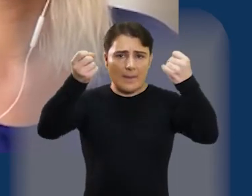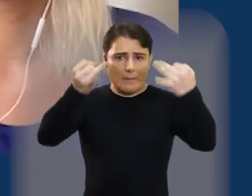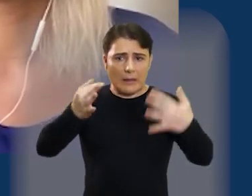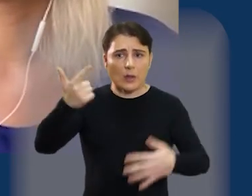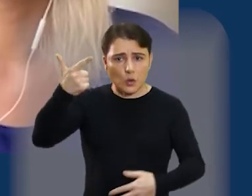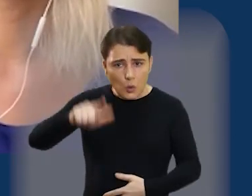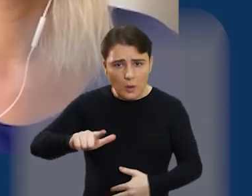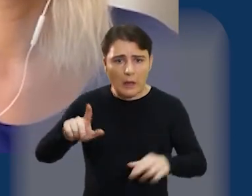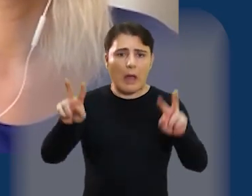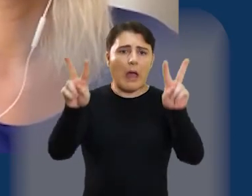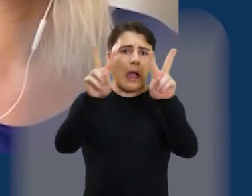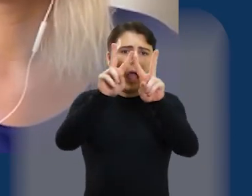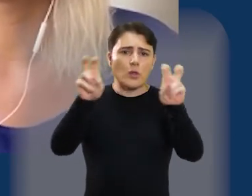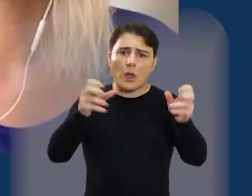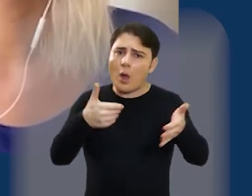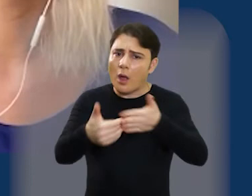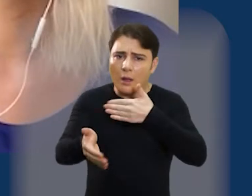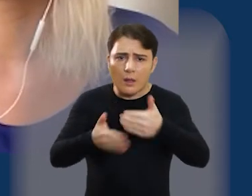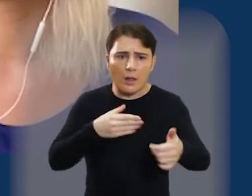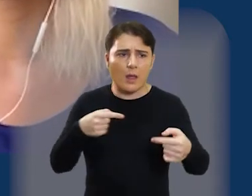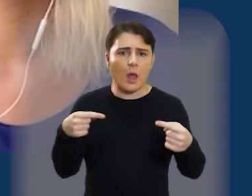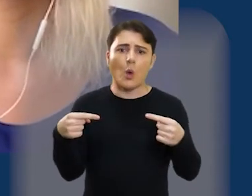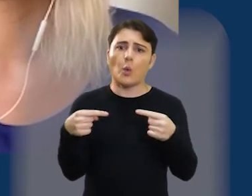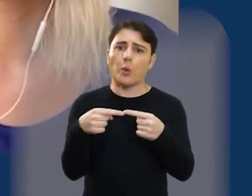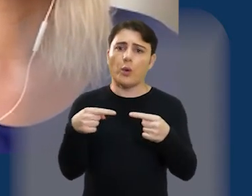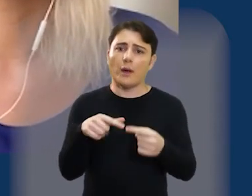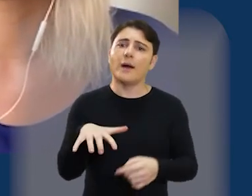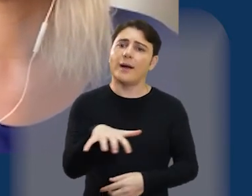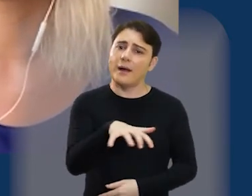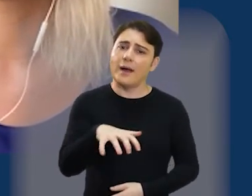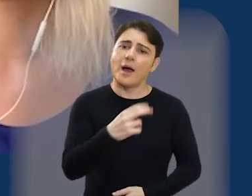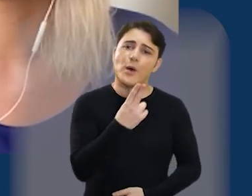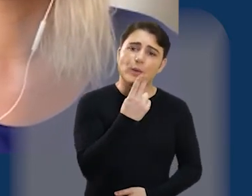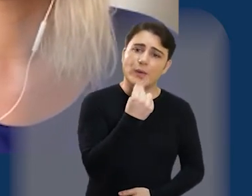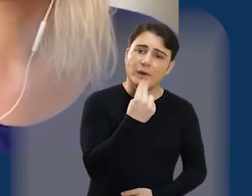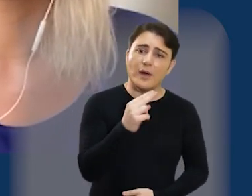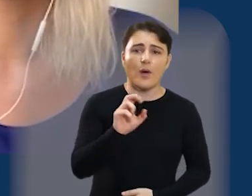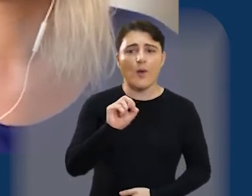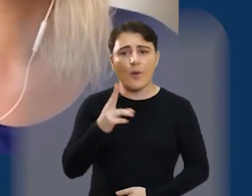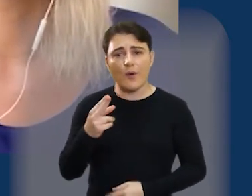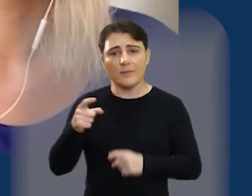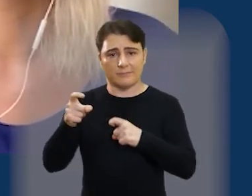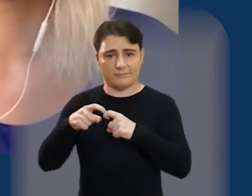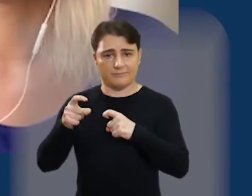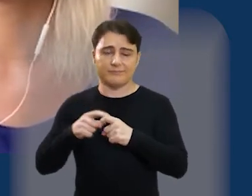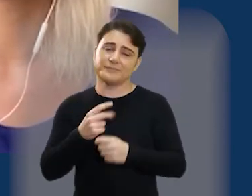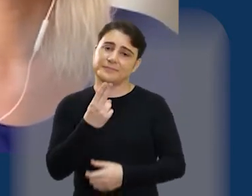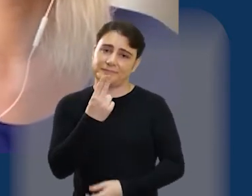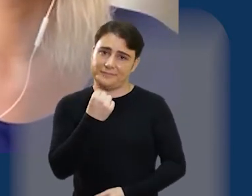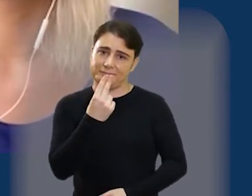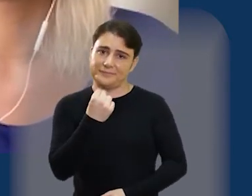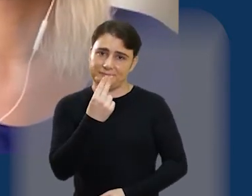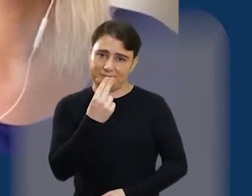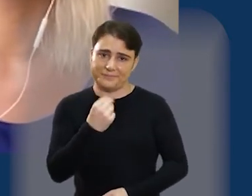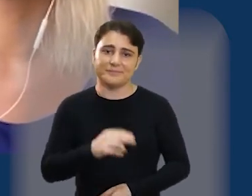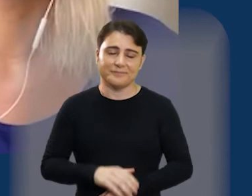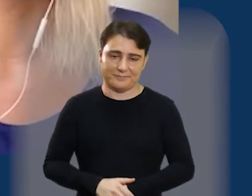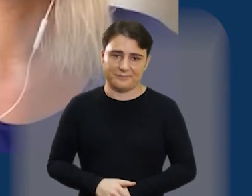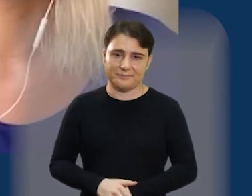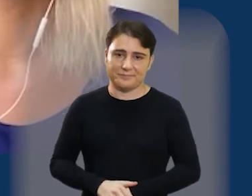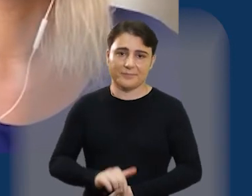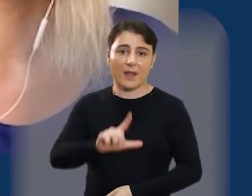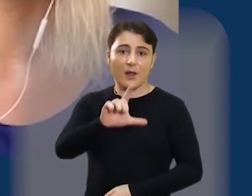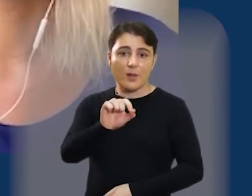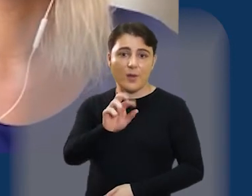eventualmente, outros esclarecimentos a respeito de qualquer assunto ligado à nutrição, à nutrologia. Muito obrigado a você.